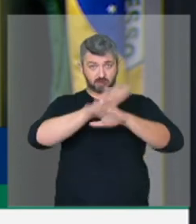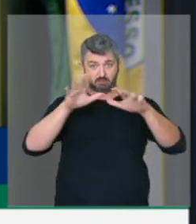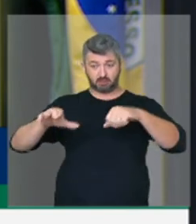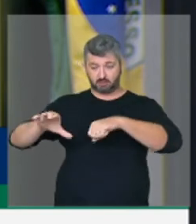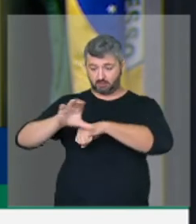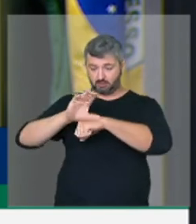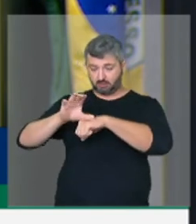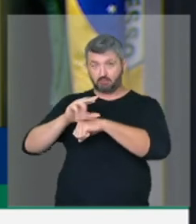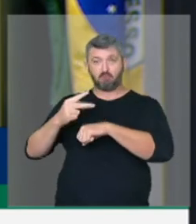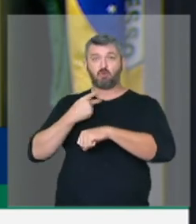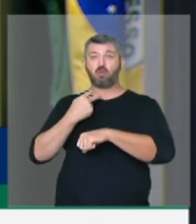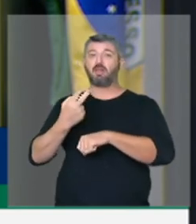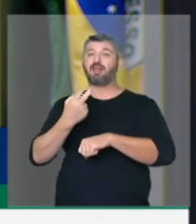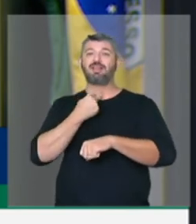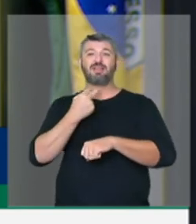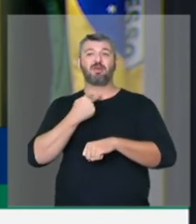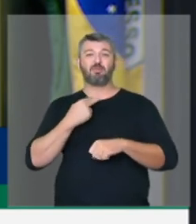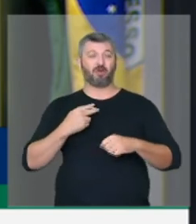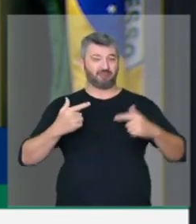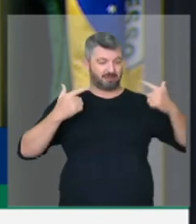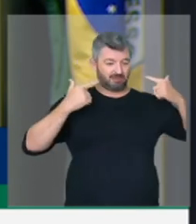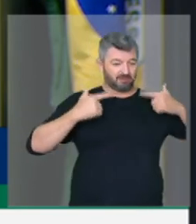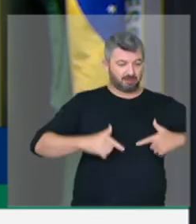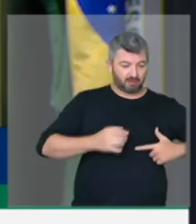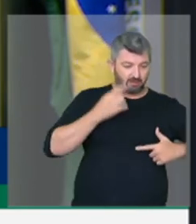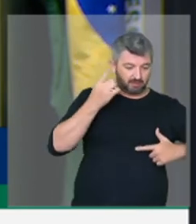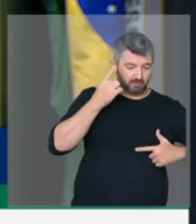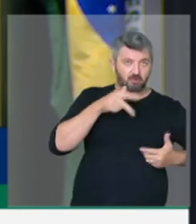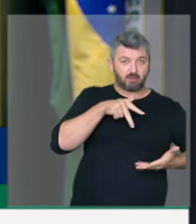a inviolabilidade, imunidade parlamentar e a